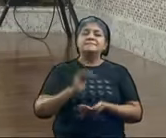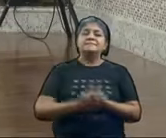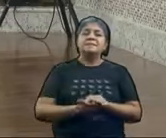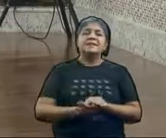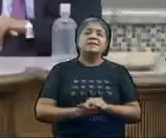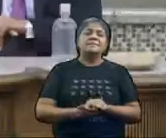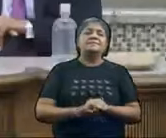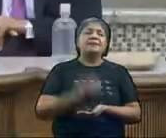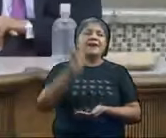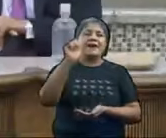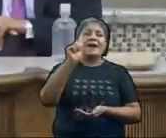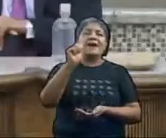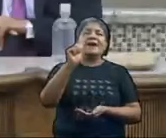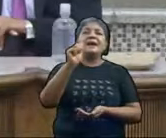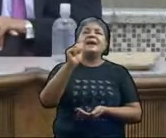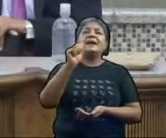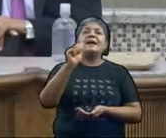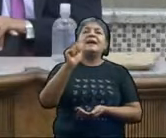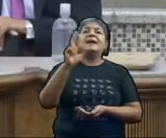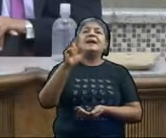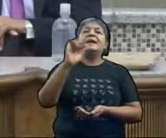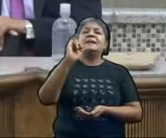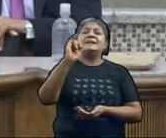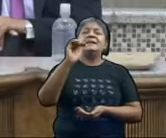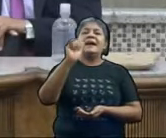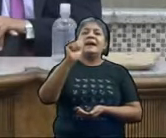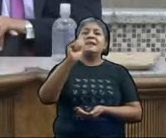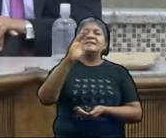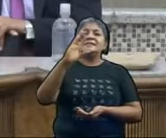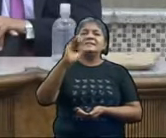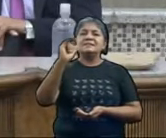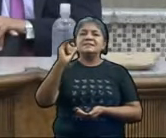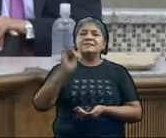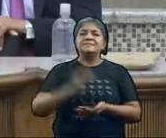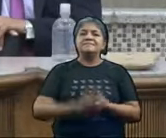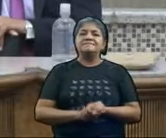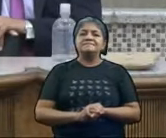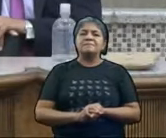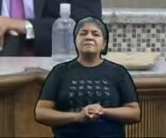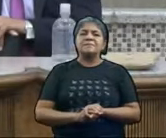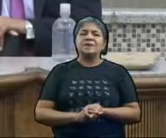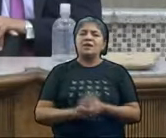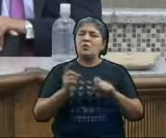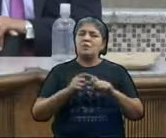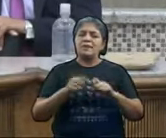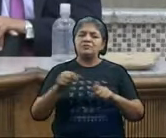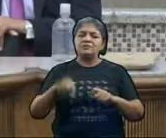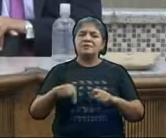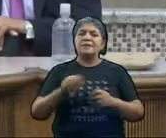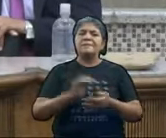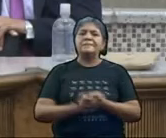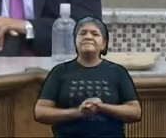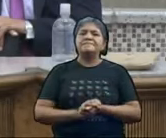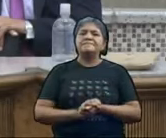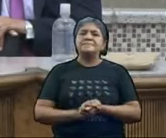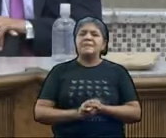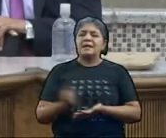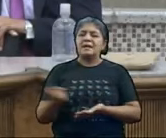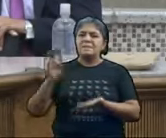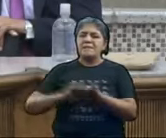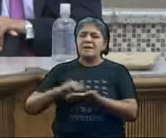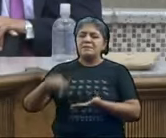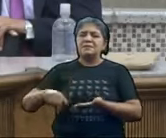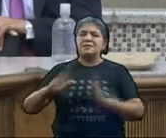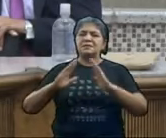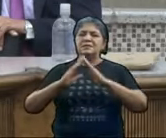Aridaí é o nosso presbítero que está enfermo, coitado. Doutor Ariassi, médico, congregou aqui. Um